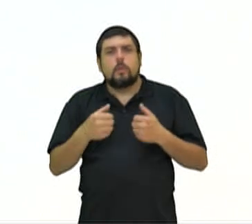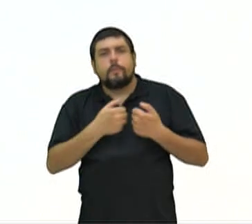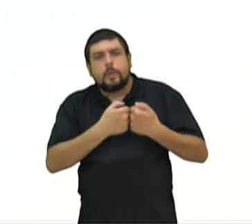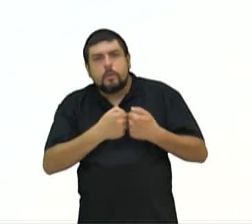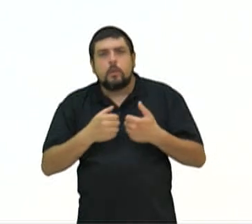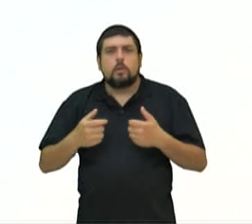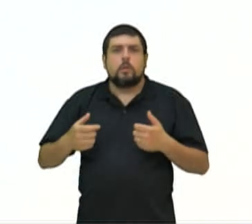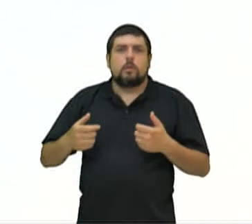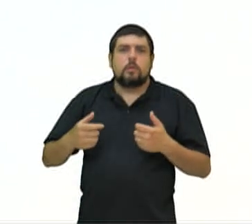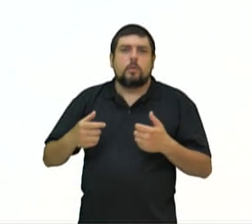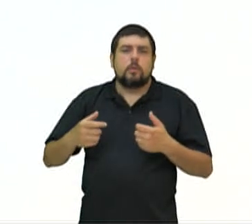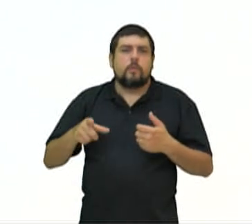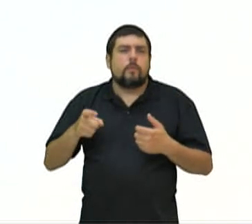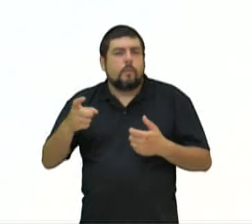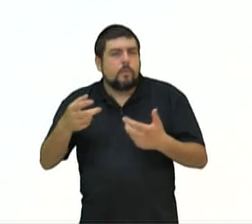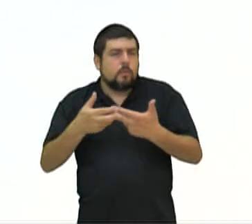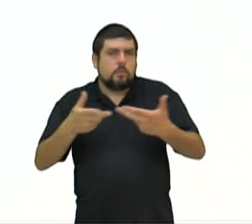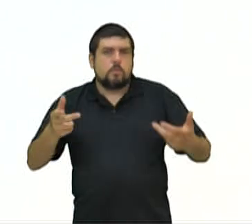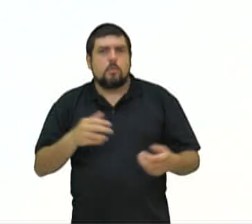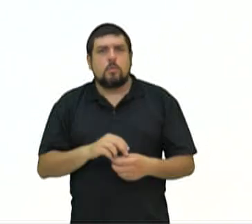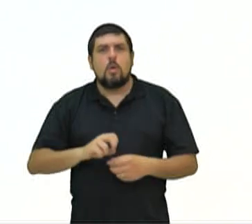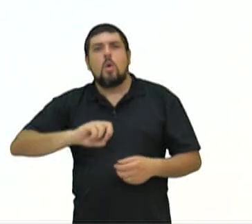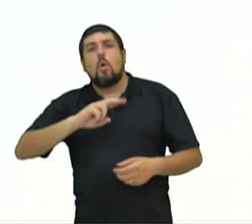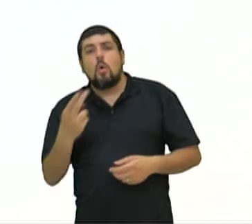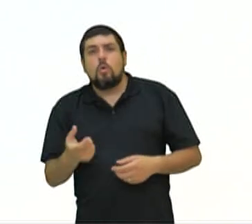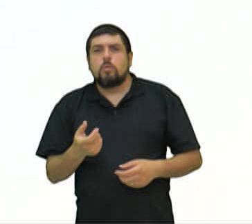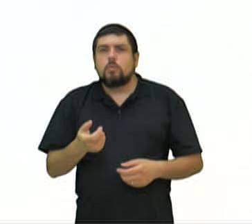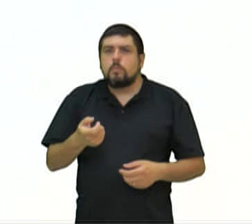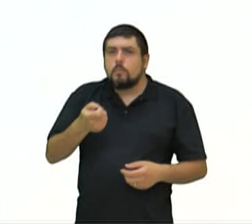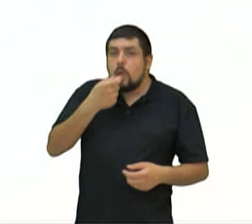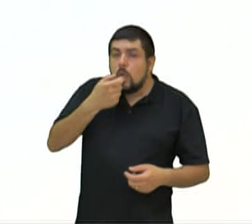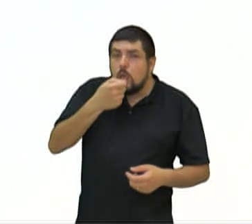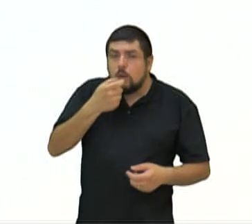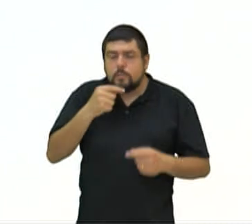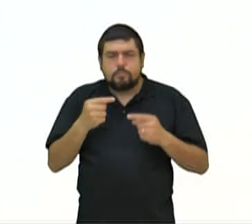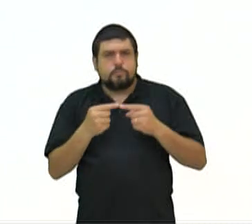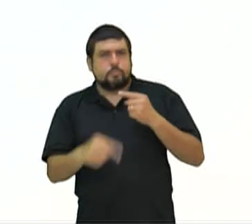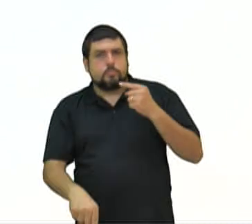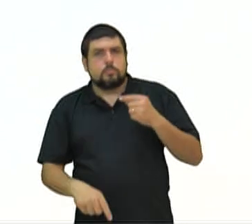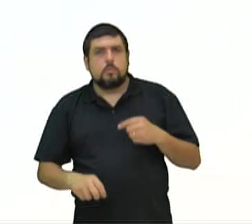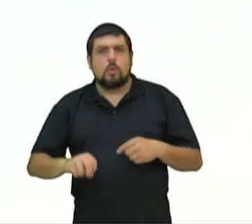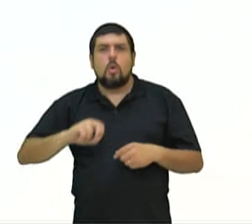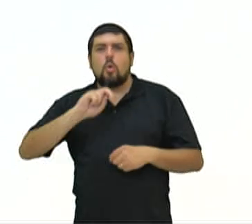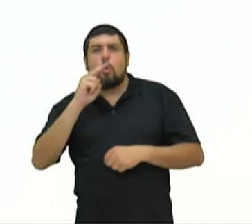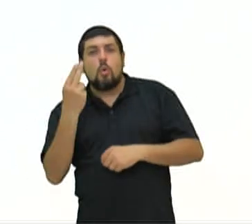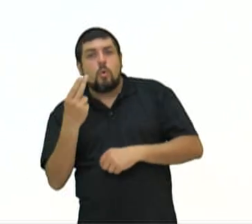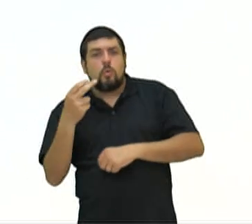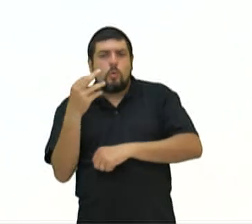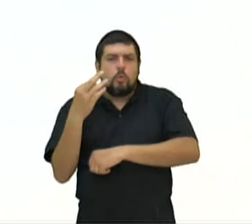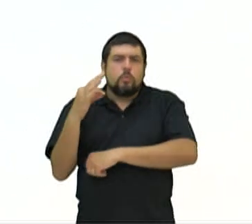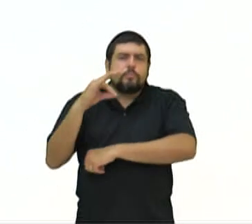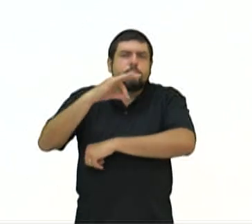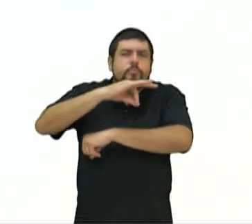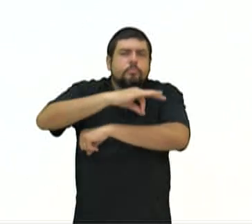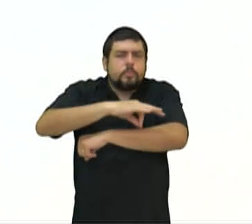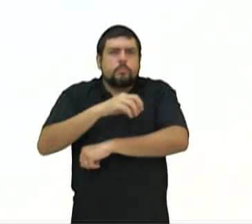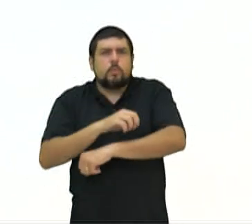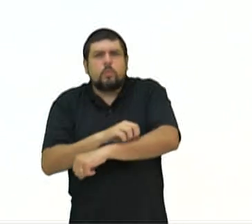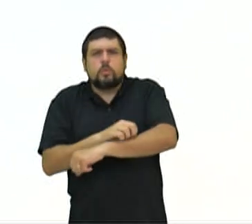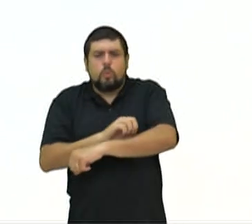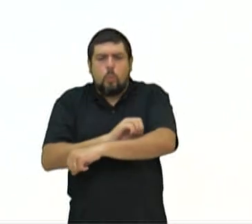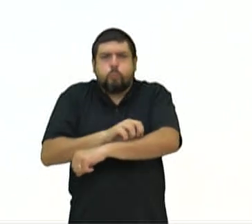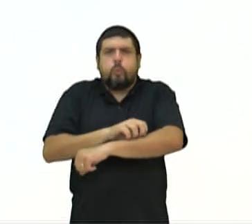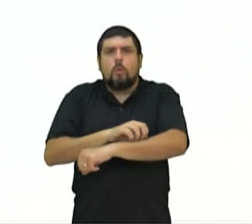tá? Pode ser alergia a algum medicamento que ela toma, a picada de inseto. Então tem várias fontes aí que a pessoa